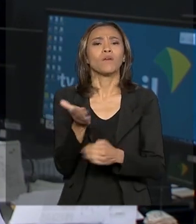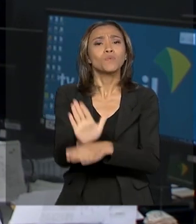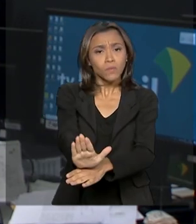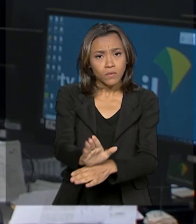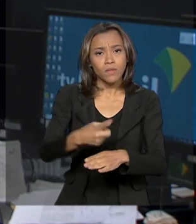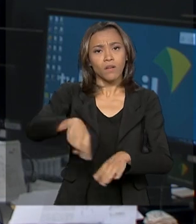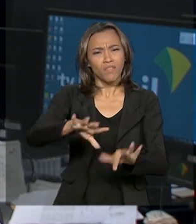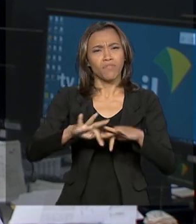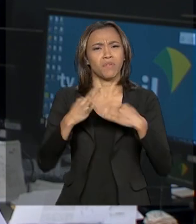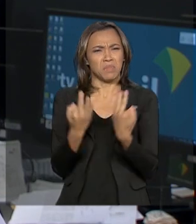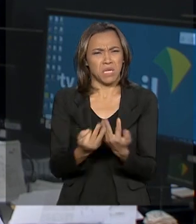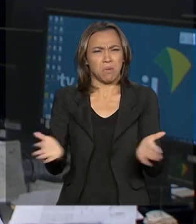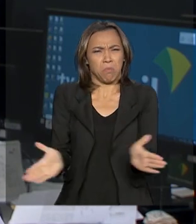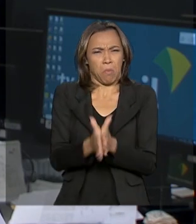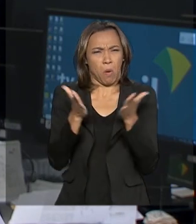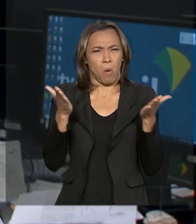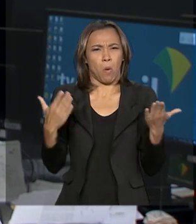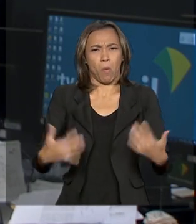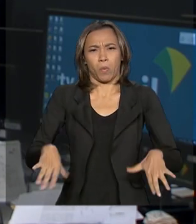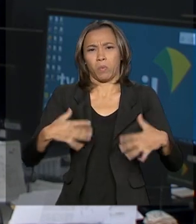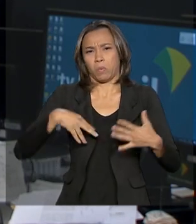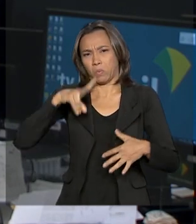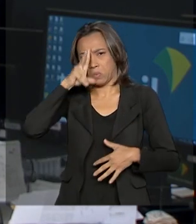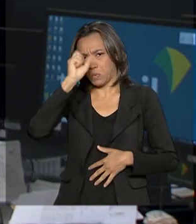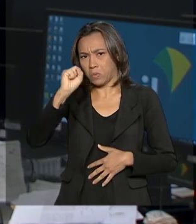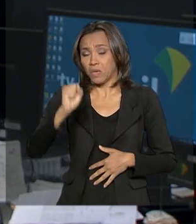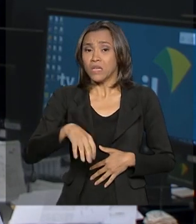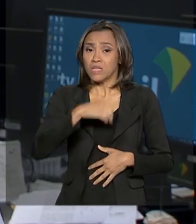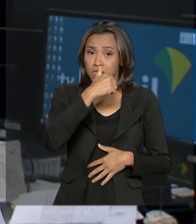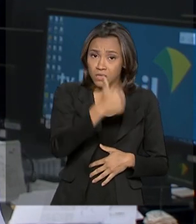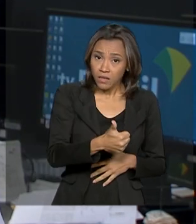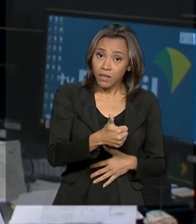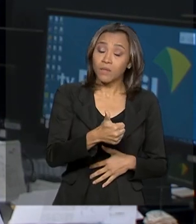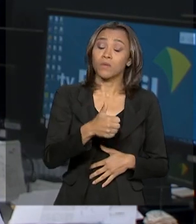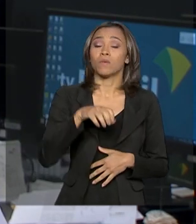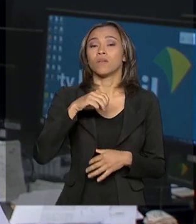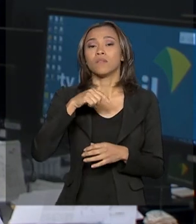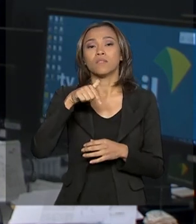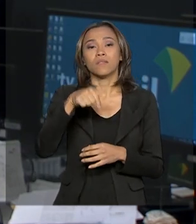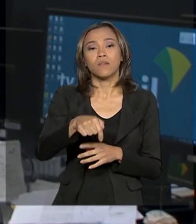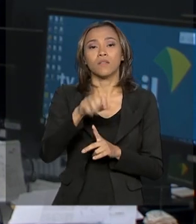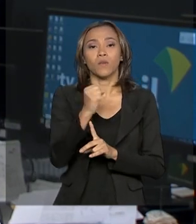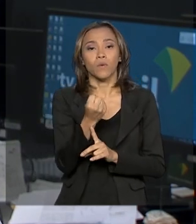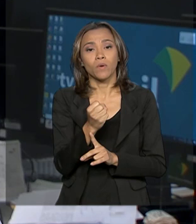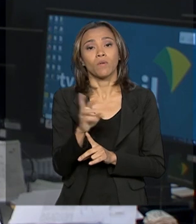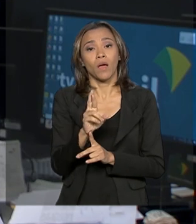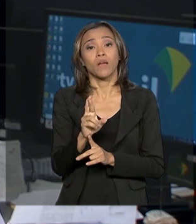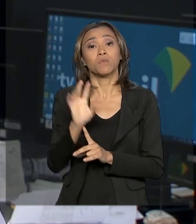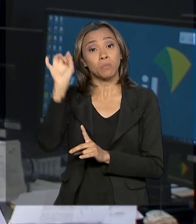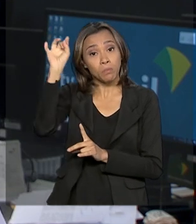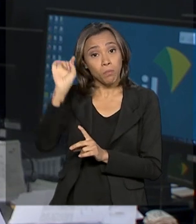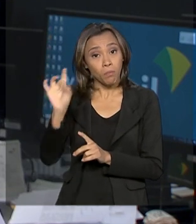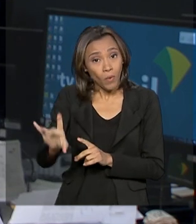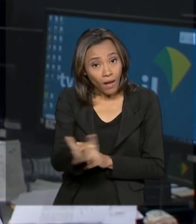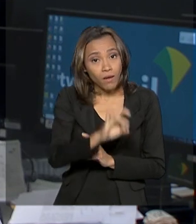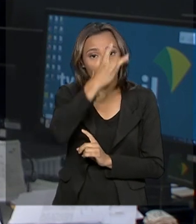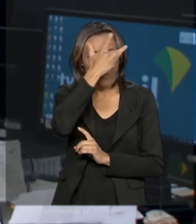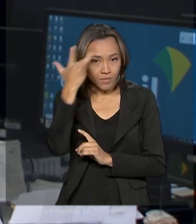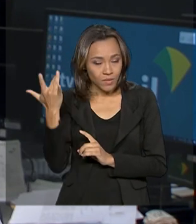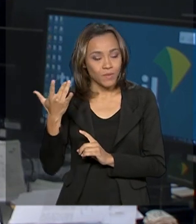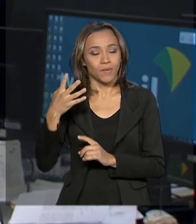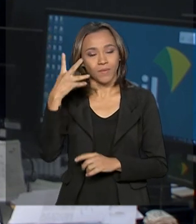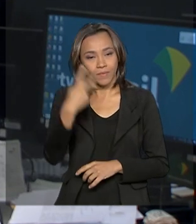extrema pobreza, com renda mensal de até R 178 por pessoa. De São Paulo, Dima